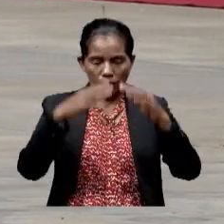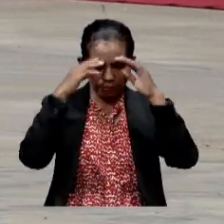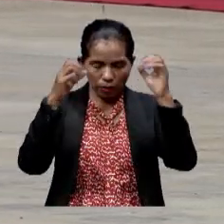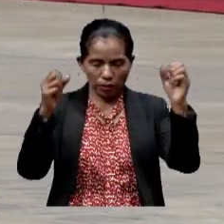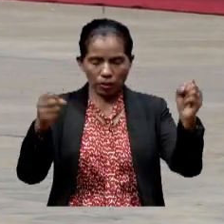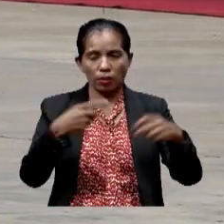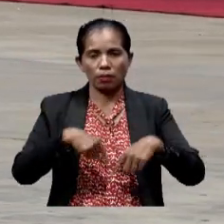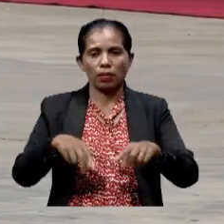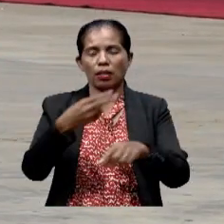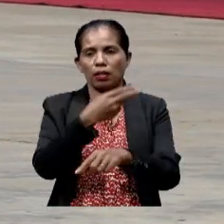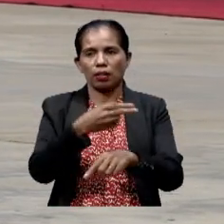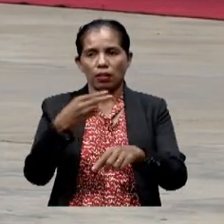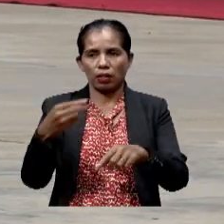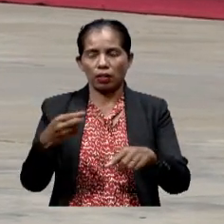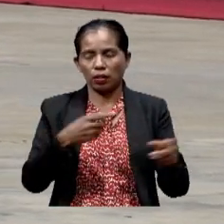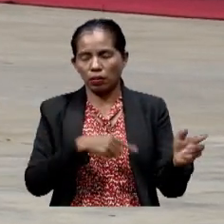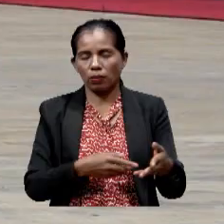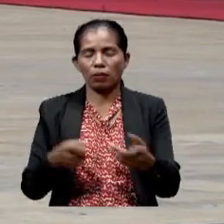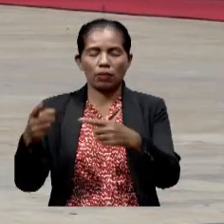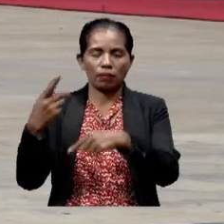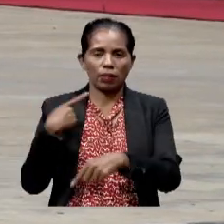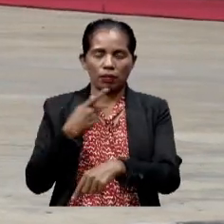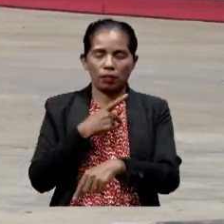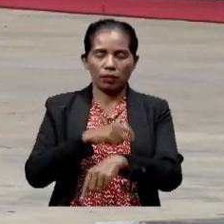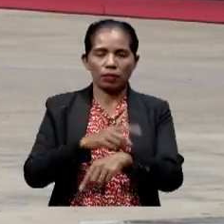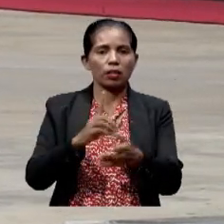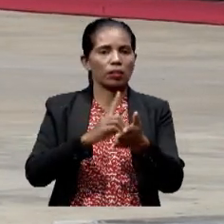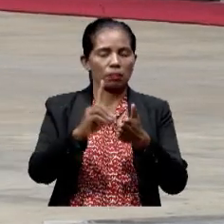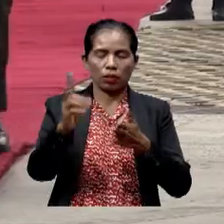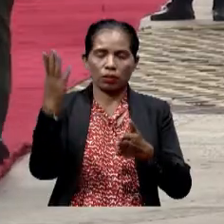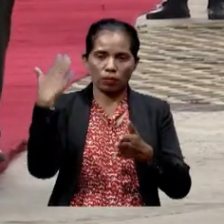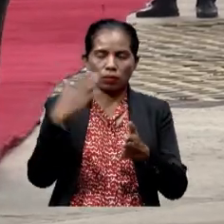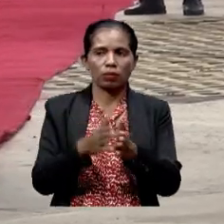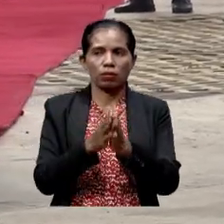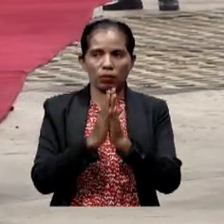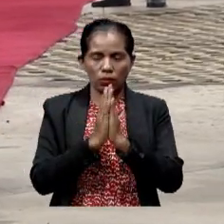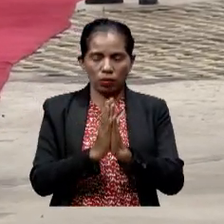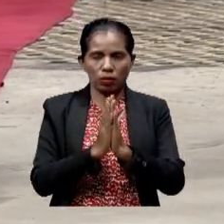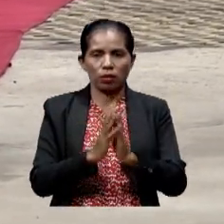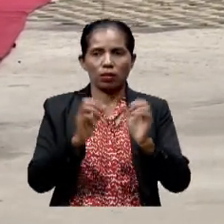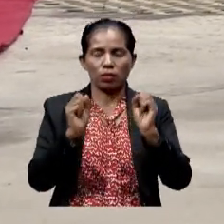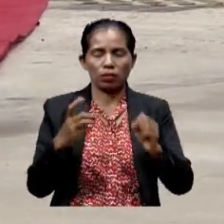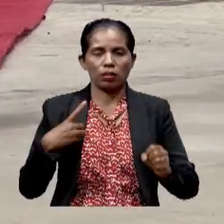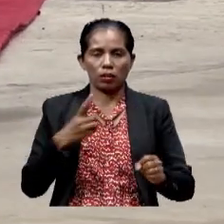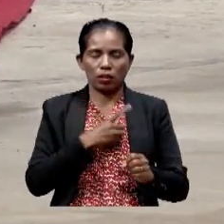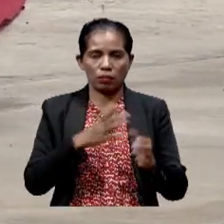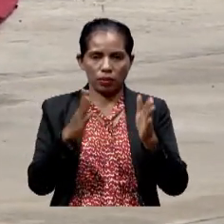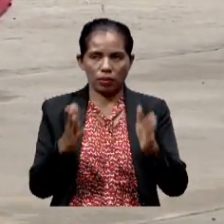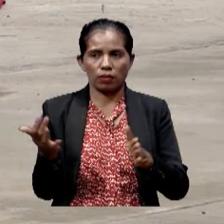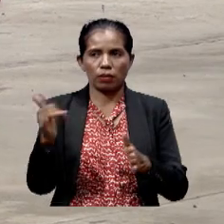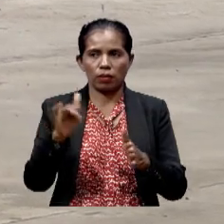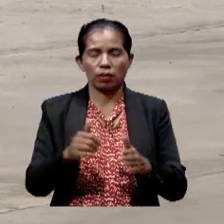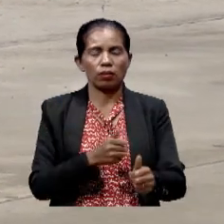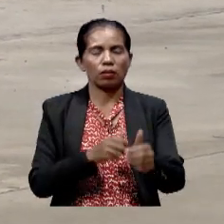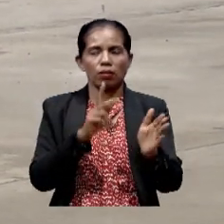República da Indonésia, Haruka do Parlamento Nacional, e a semana couto, com o russo autorização a deputado siraniano. Turi